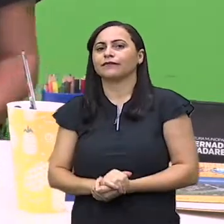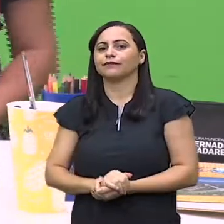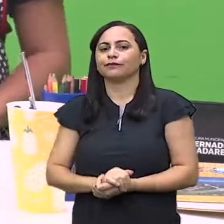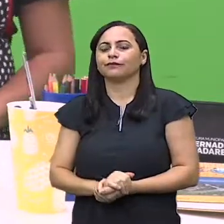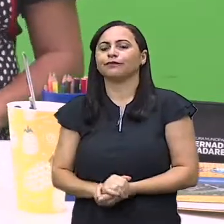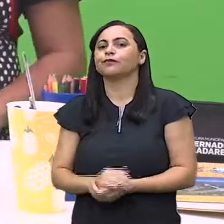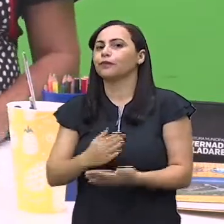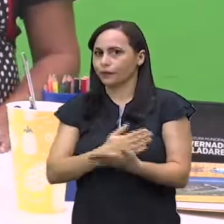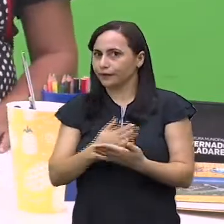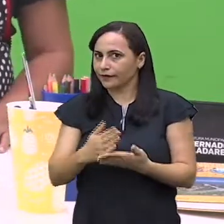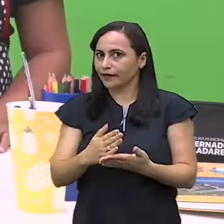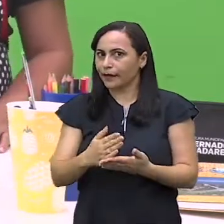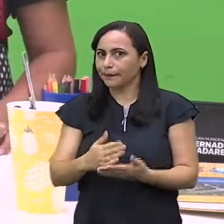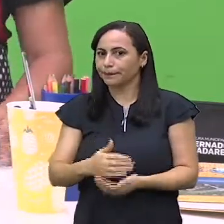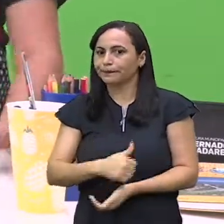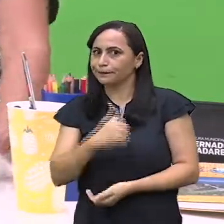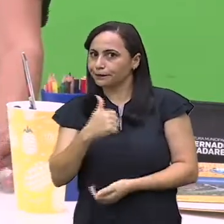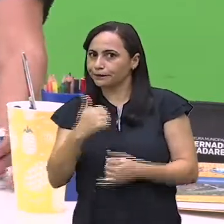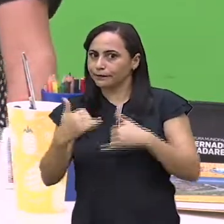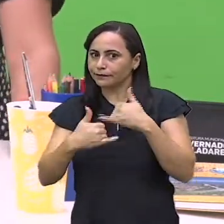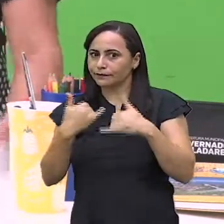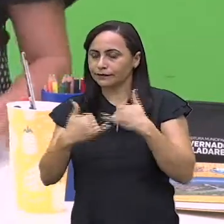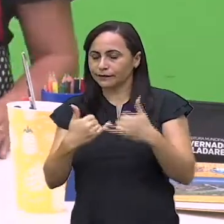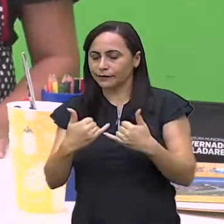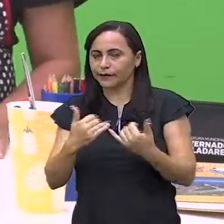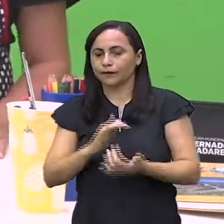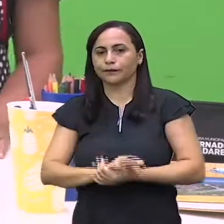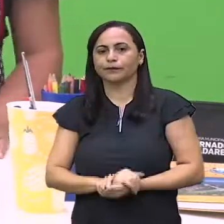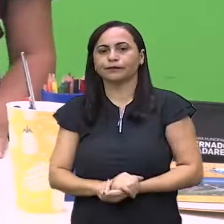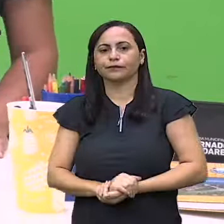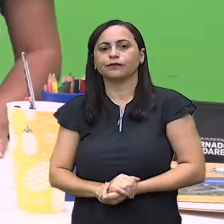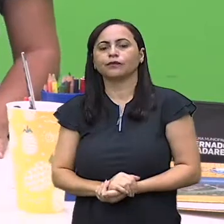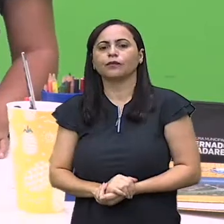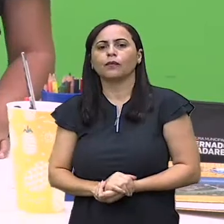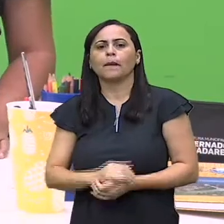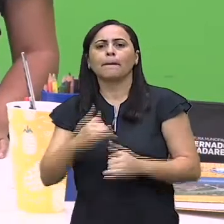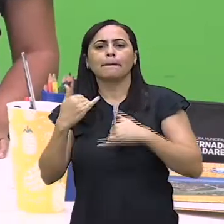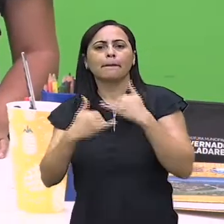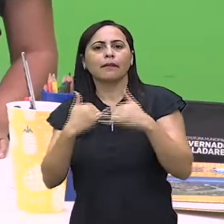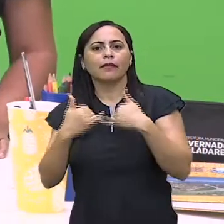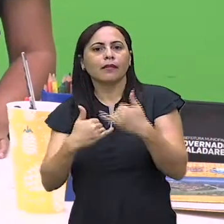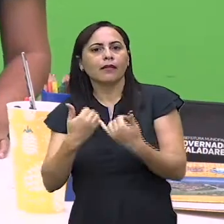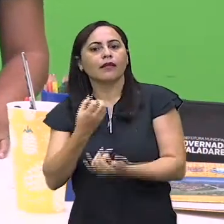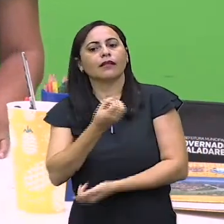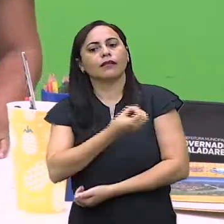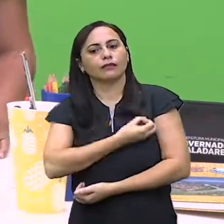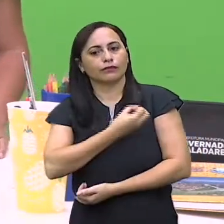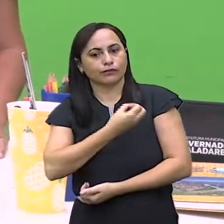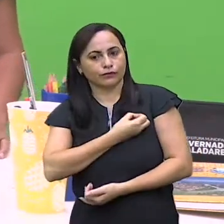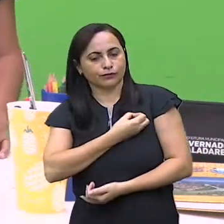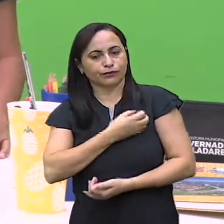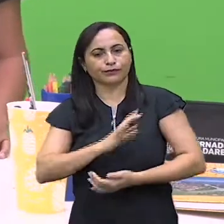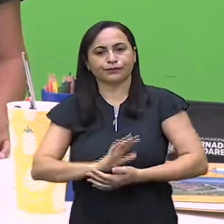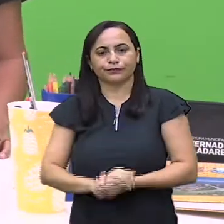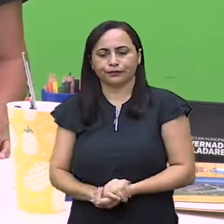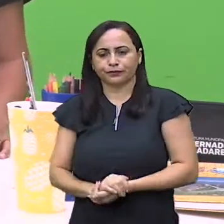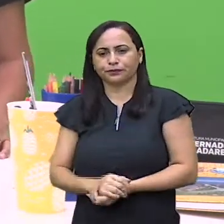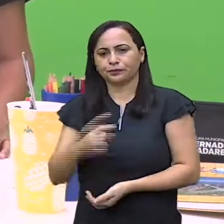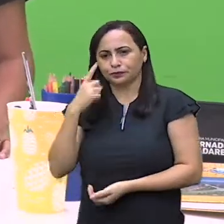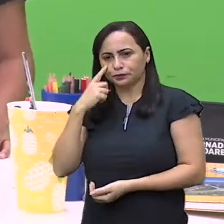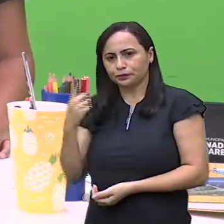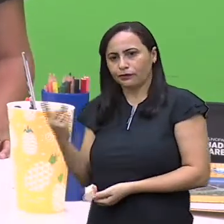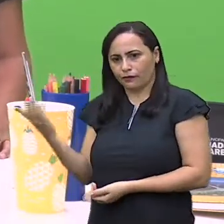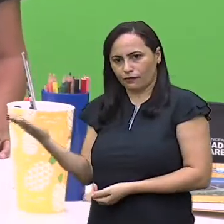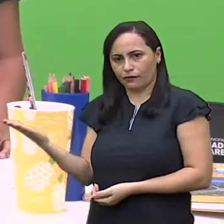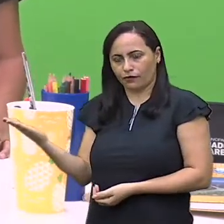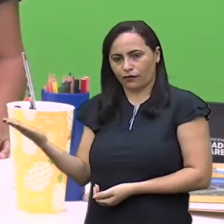Vamos! Primeiro jogo. Esse jogo é o jogo dos números. Aqui, criançada, ó, eu peguei